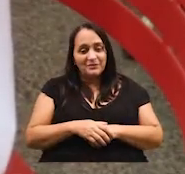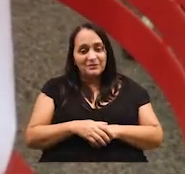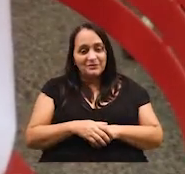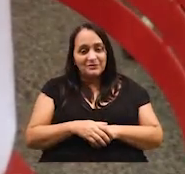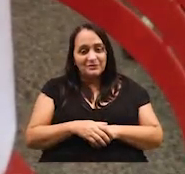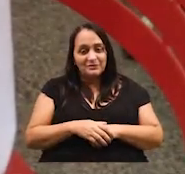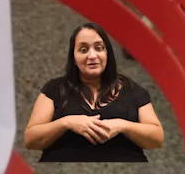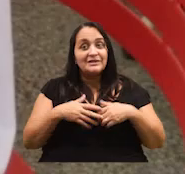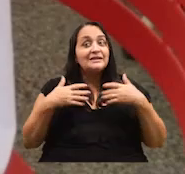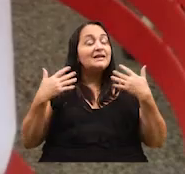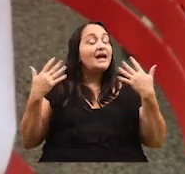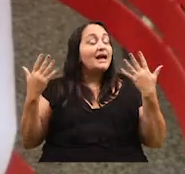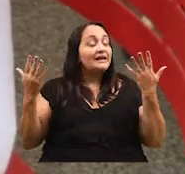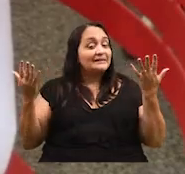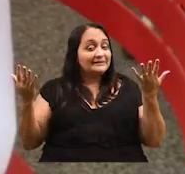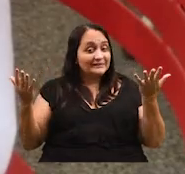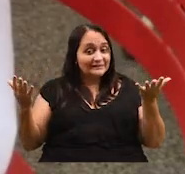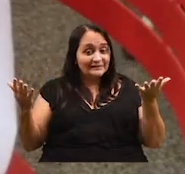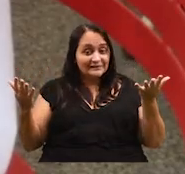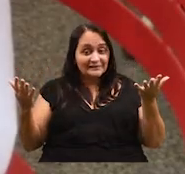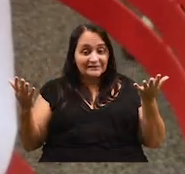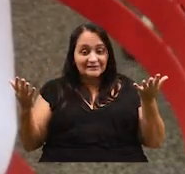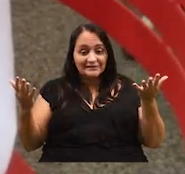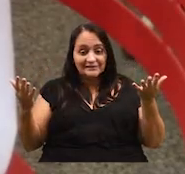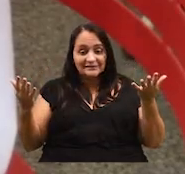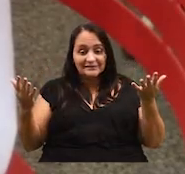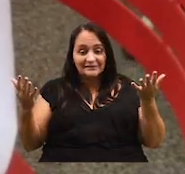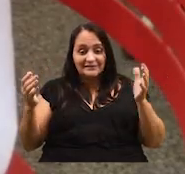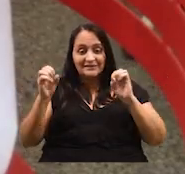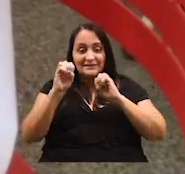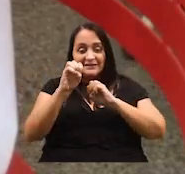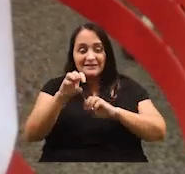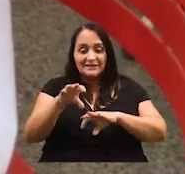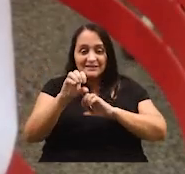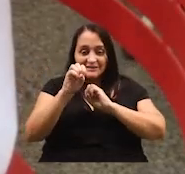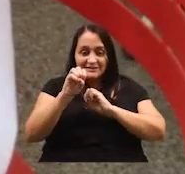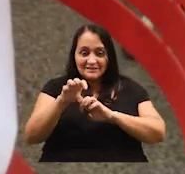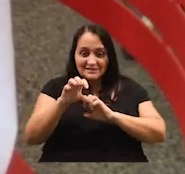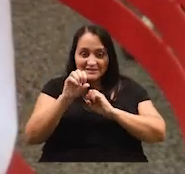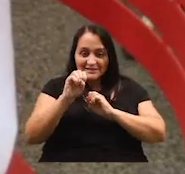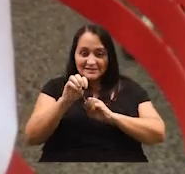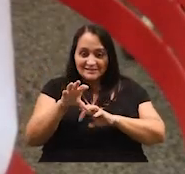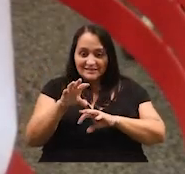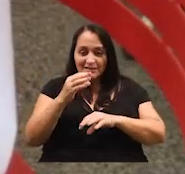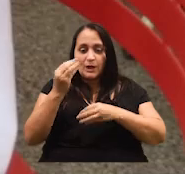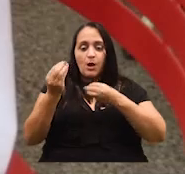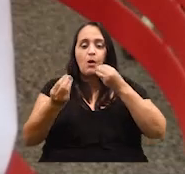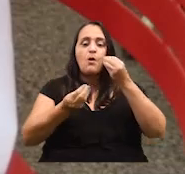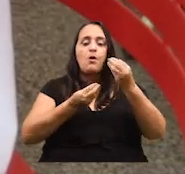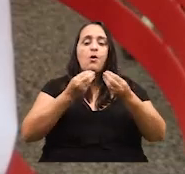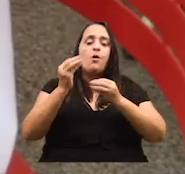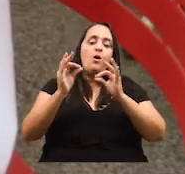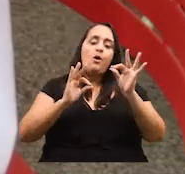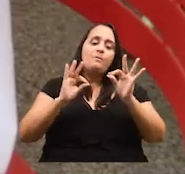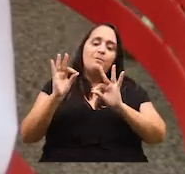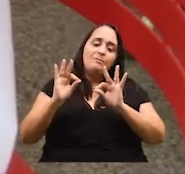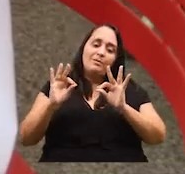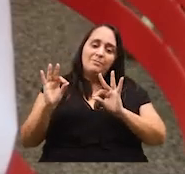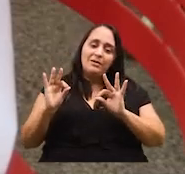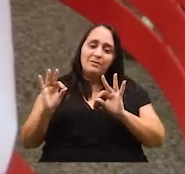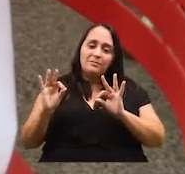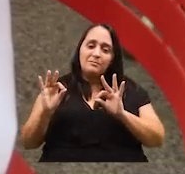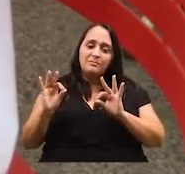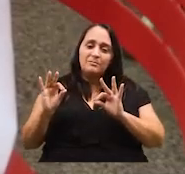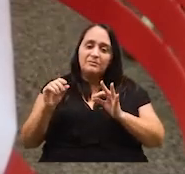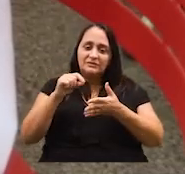E aí, essa é a parte da receita que ensina o modo de Preparo. O modo de preparo. Você